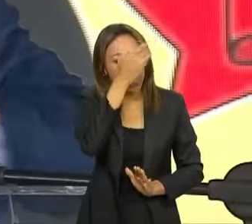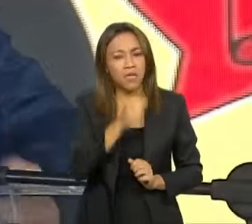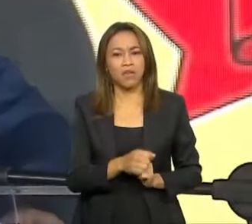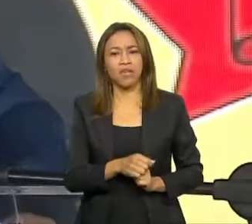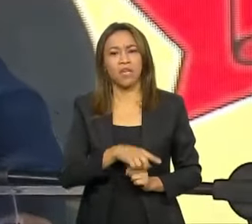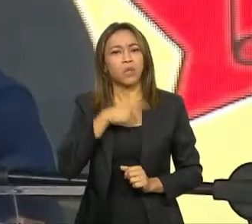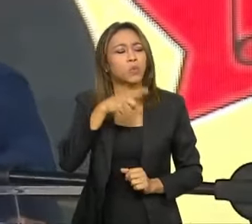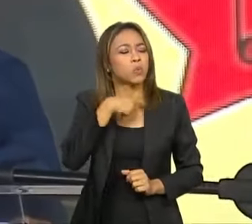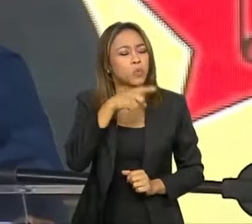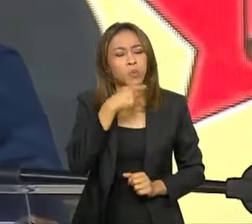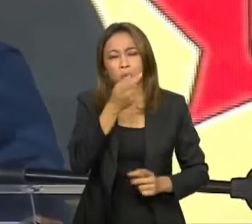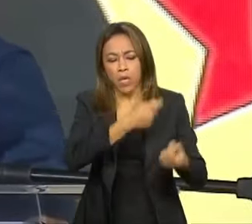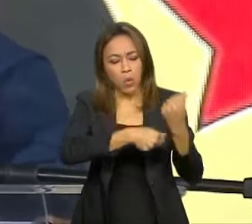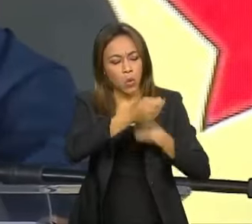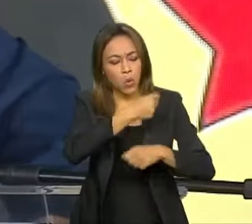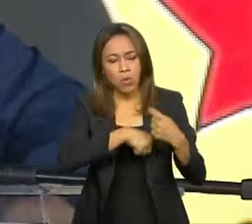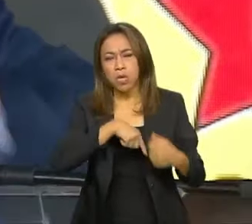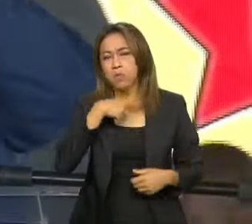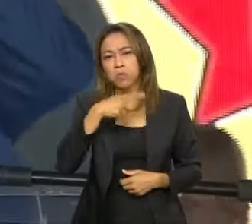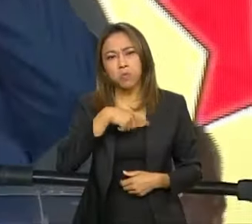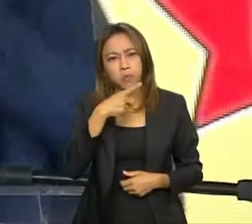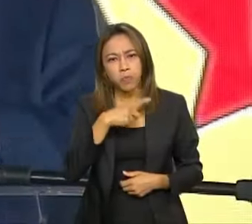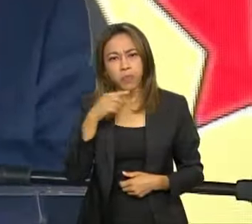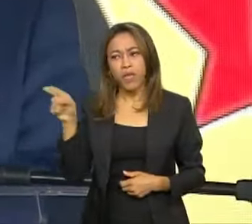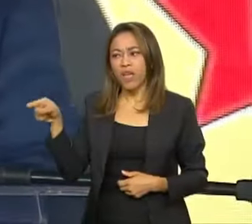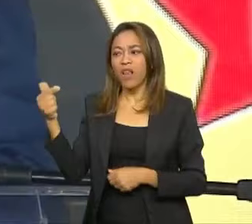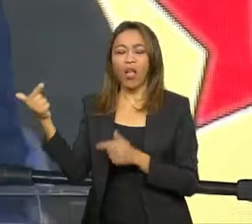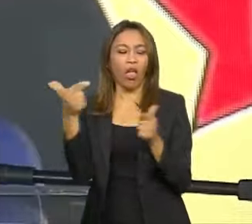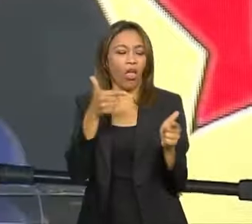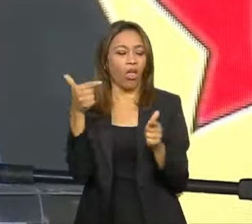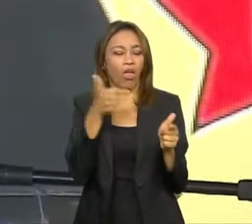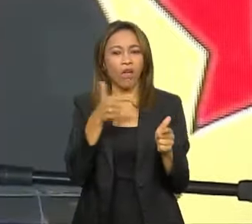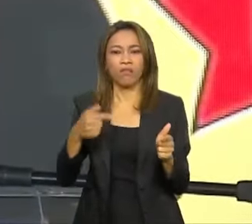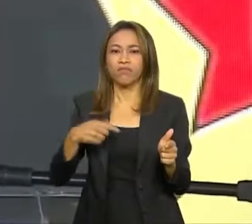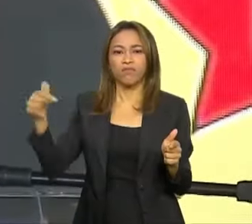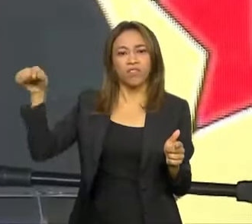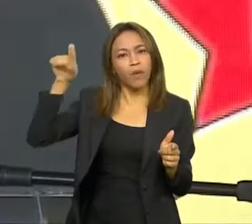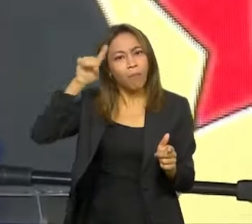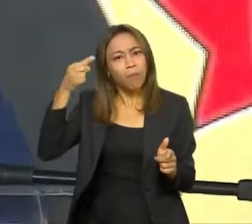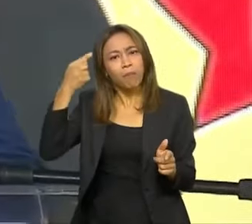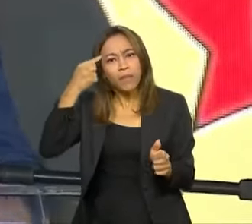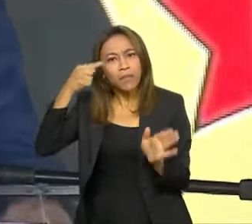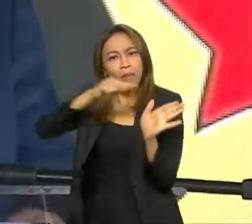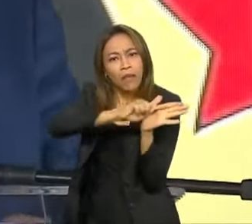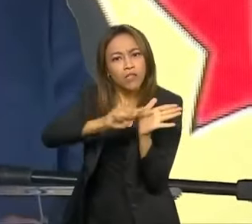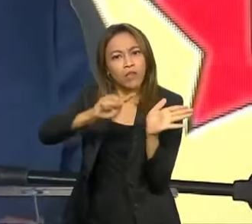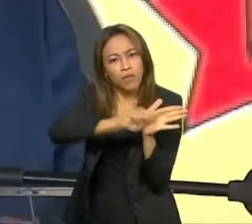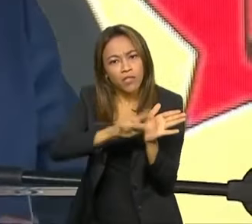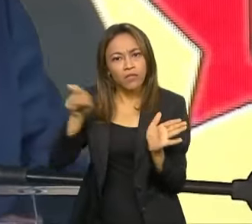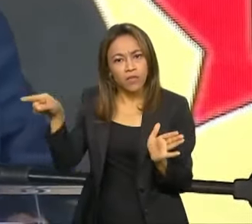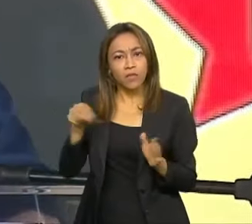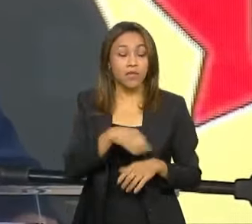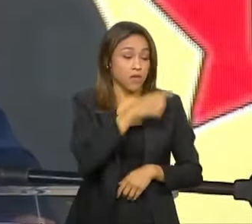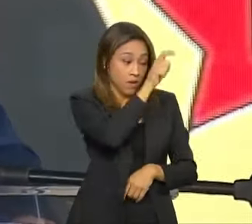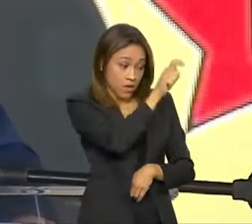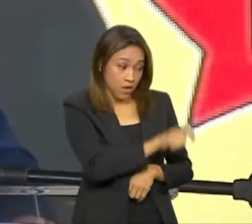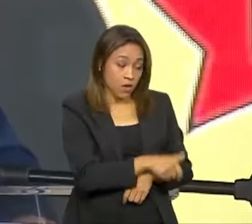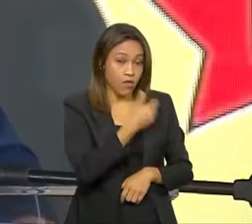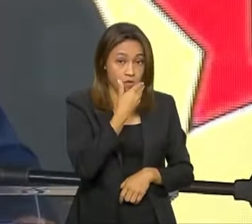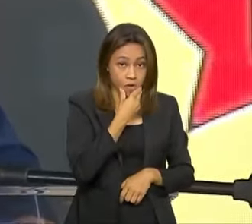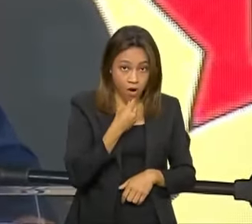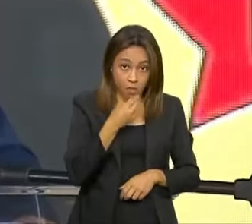tempo. Sambalate dizia que não ia dar certo, Neemias conseguiu reerguer os muros de